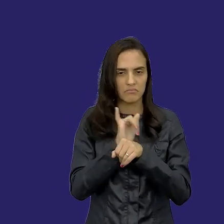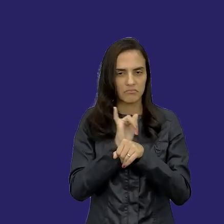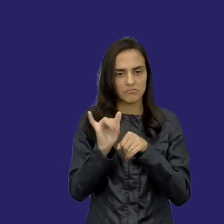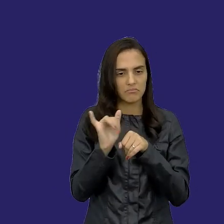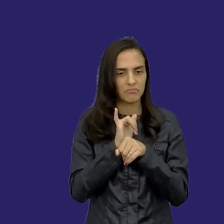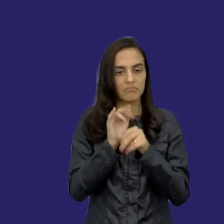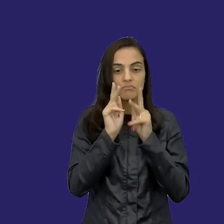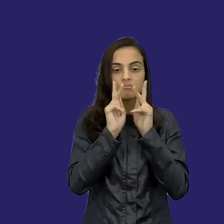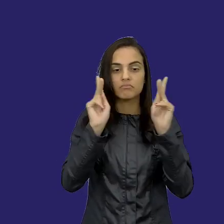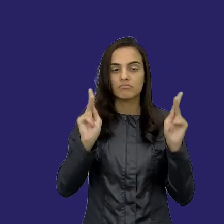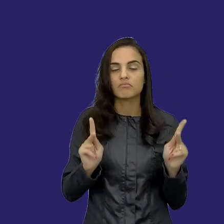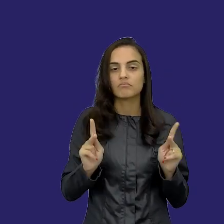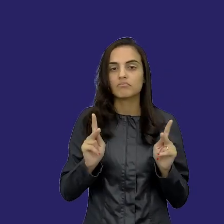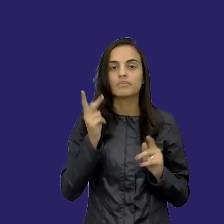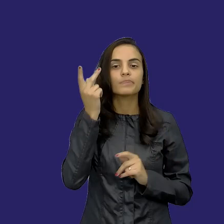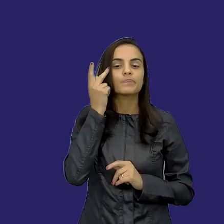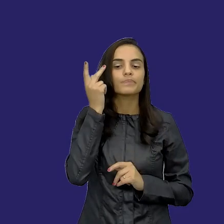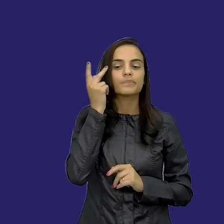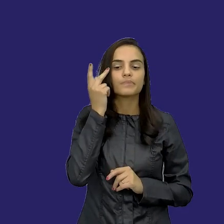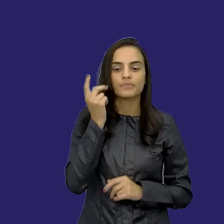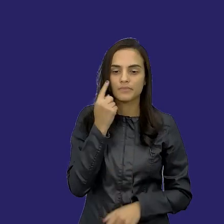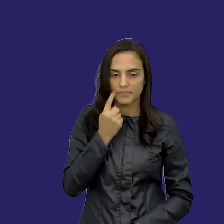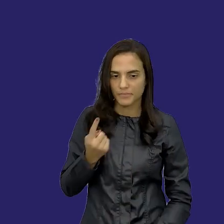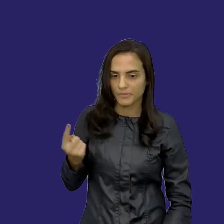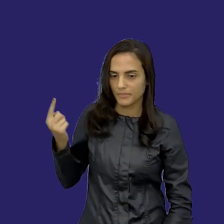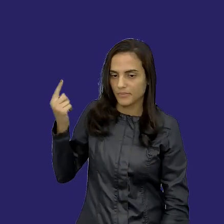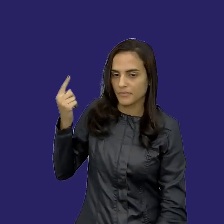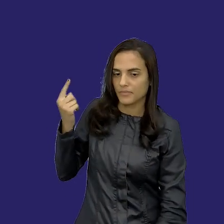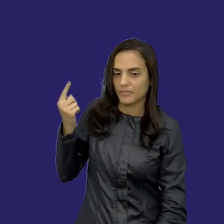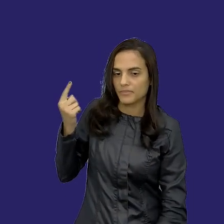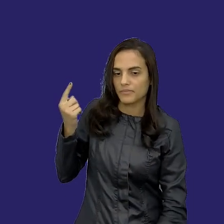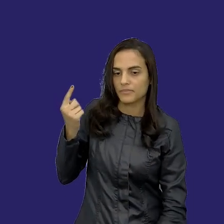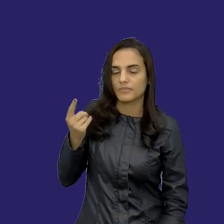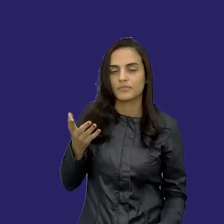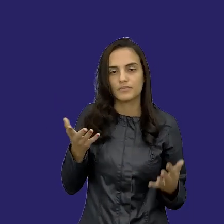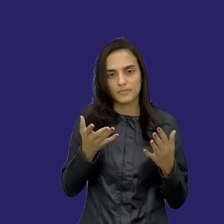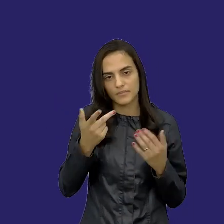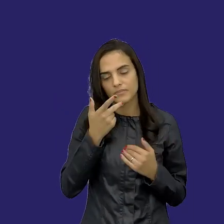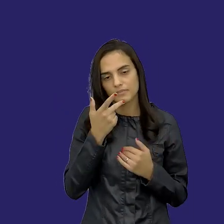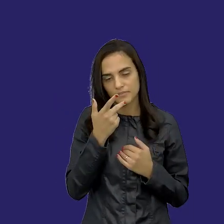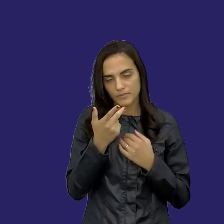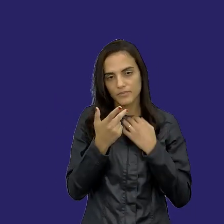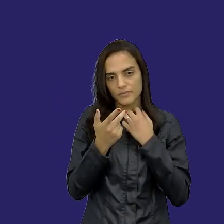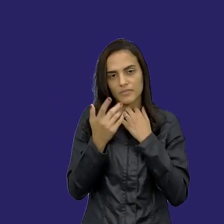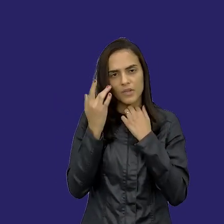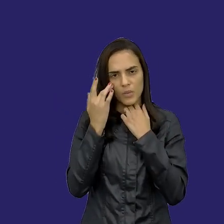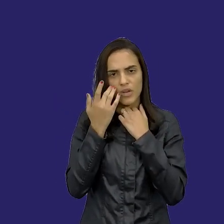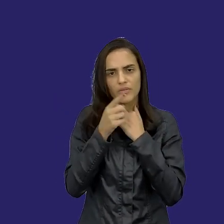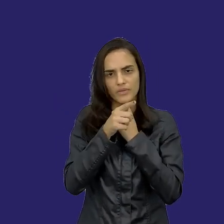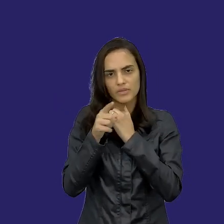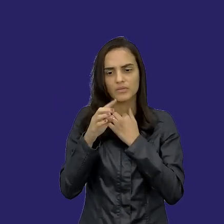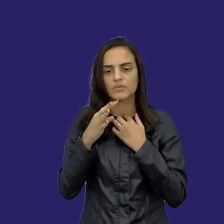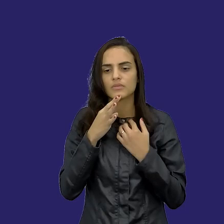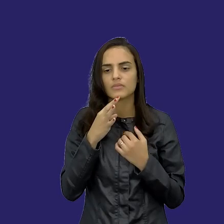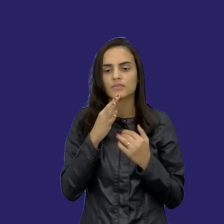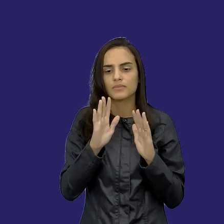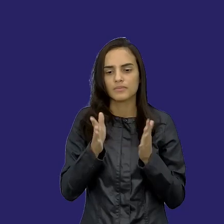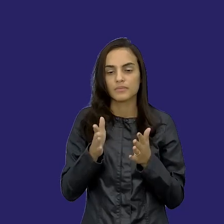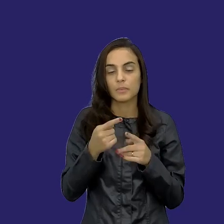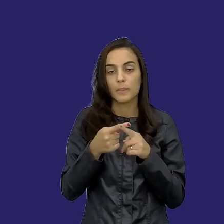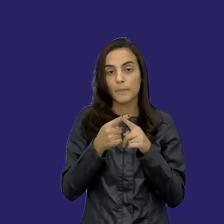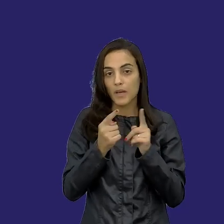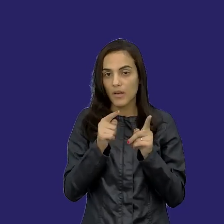lá na plataforma São Paulo. Então, eu vou falar um pouquinho, eu acho que grande parte de vocês já conhece, mas os que